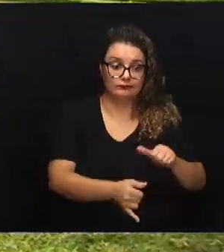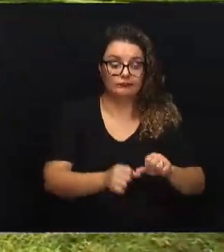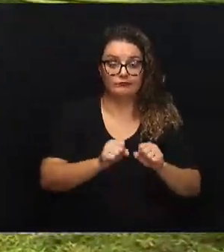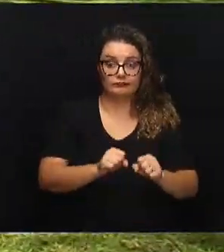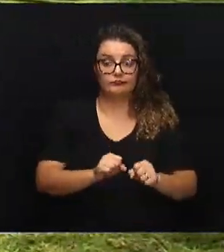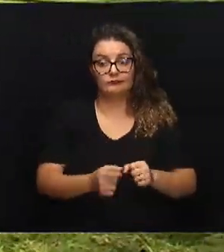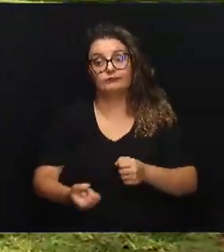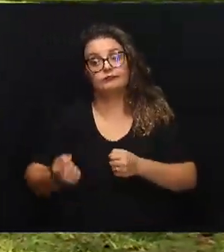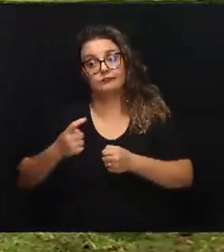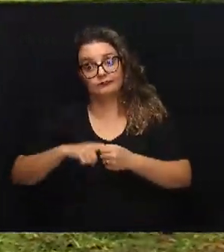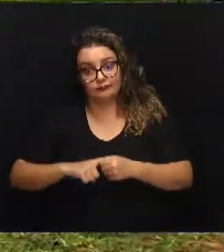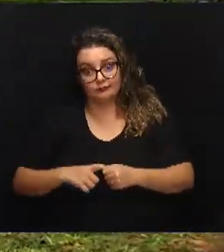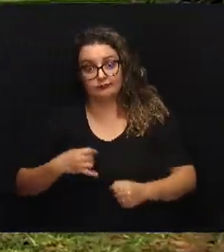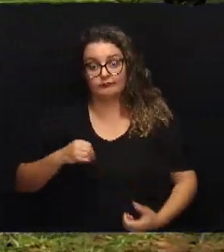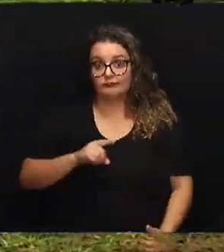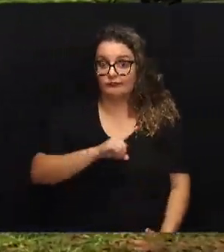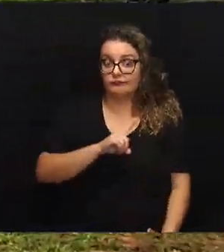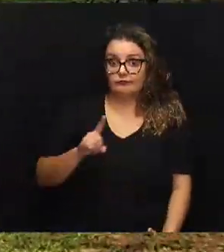ele não